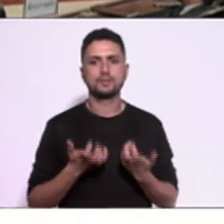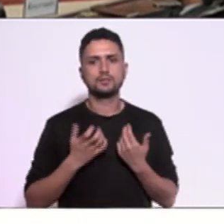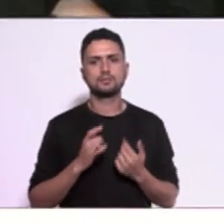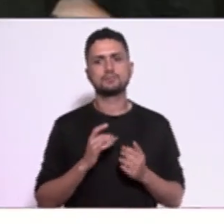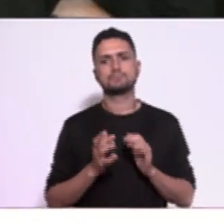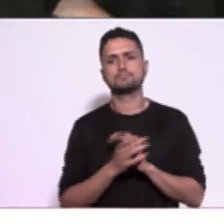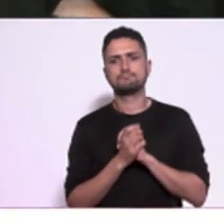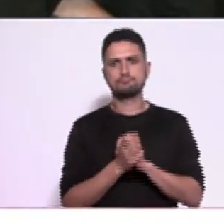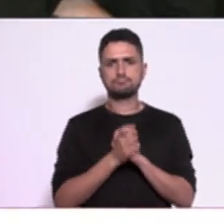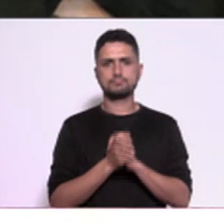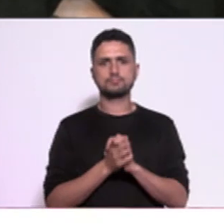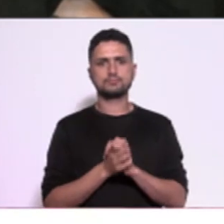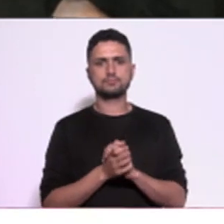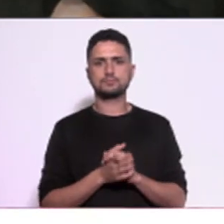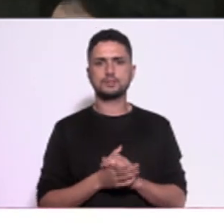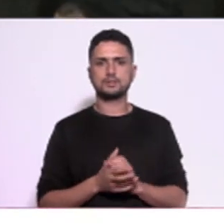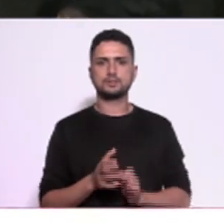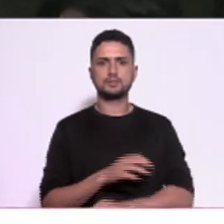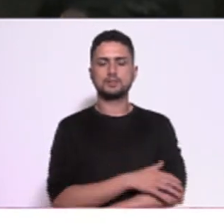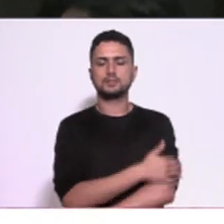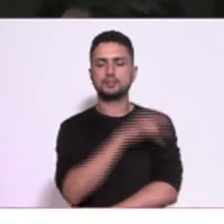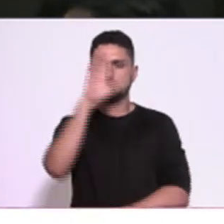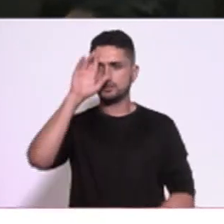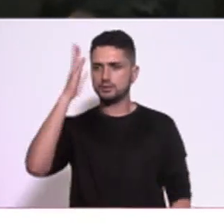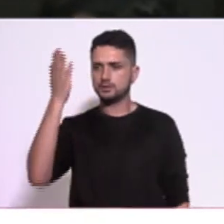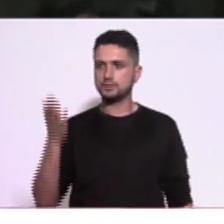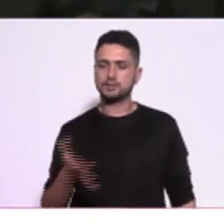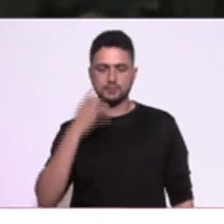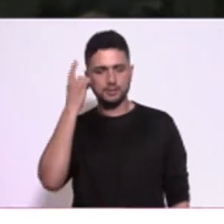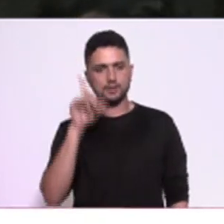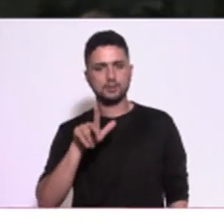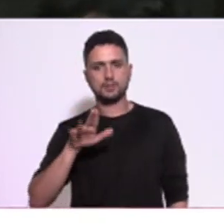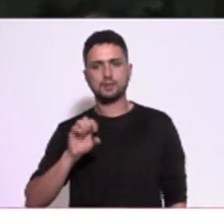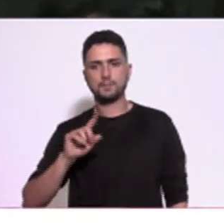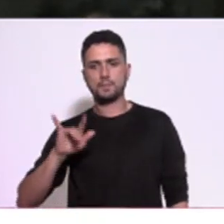saudar o senhor deputado Luiz Paulo,